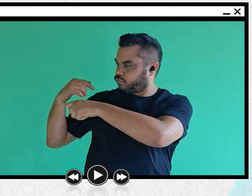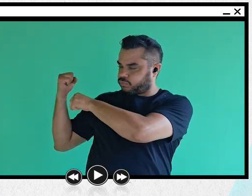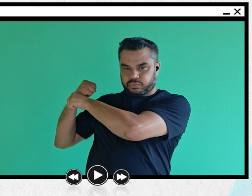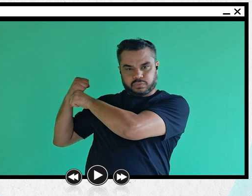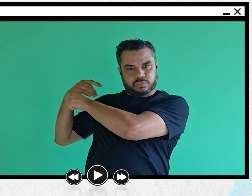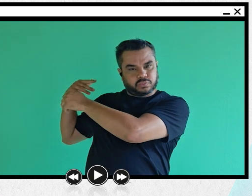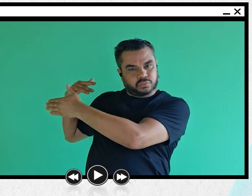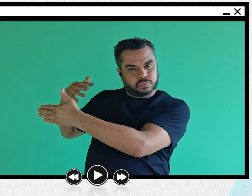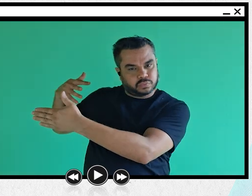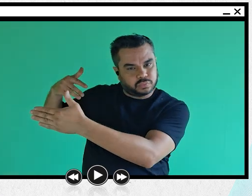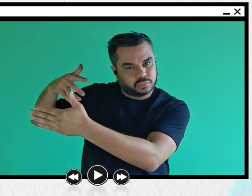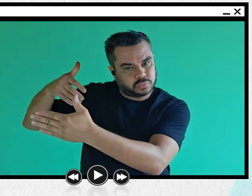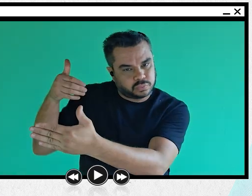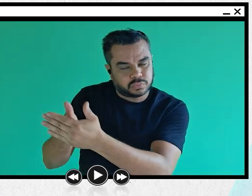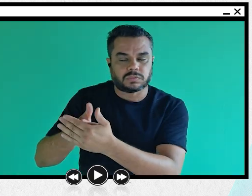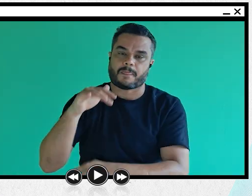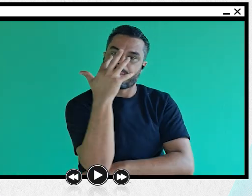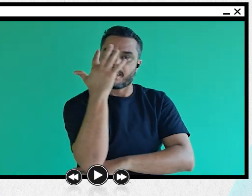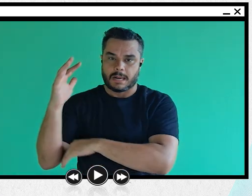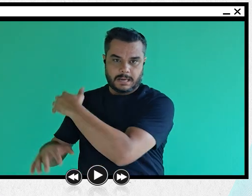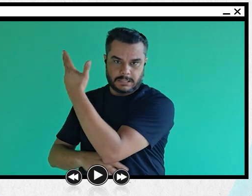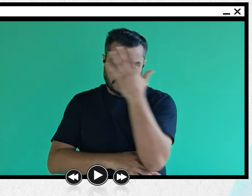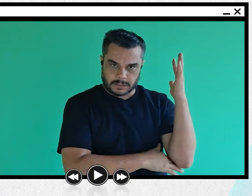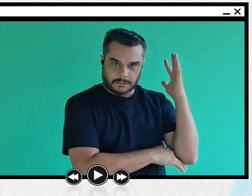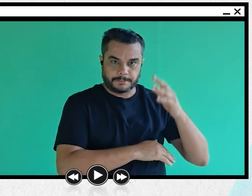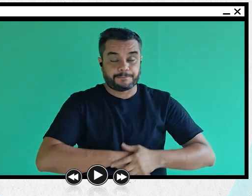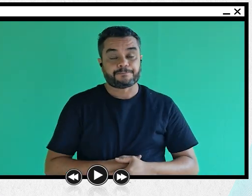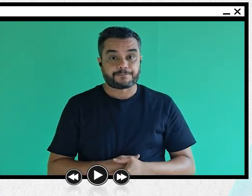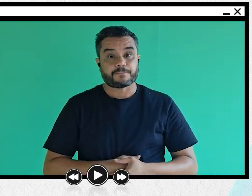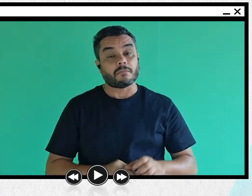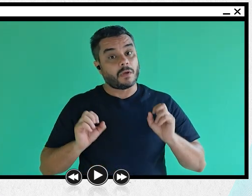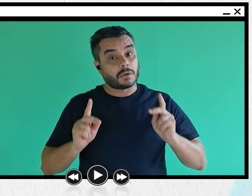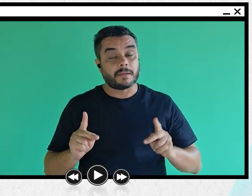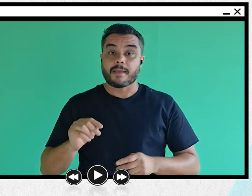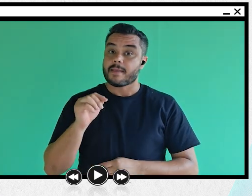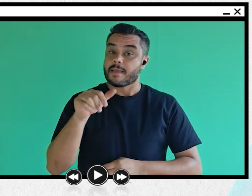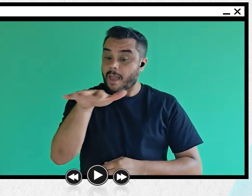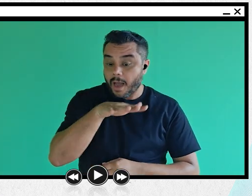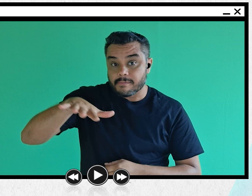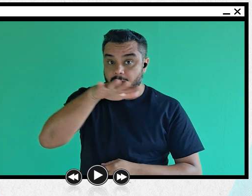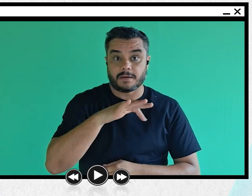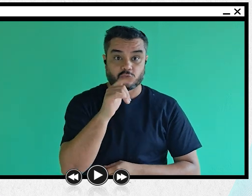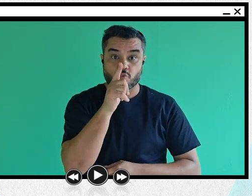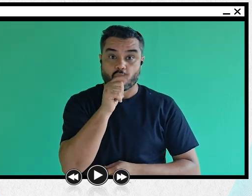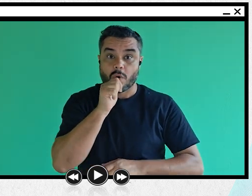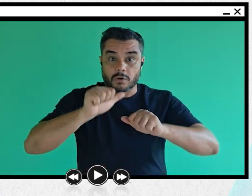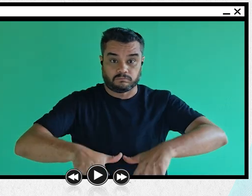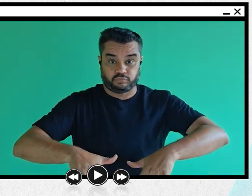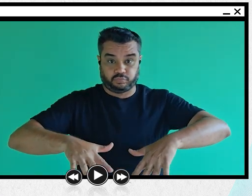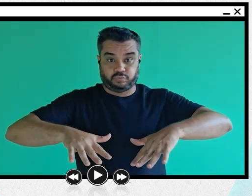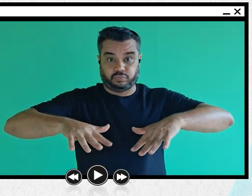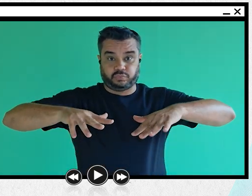e milhões de anos aí na natureza. Ok. E as áreas alagadas naturais, elas têm esse